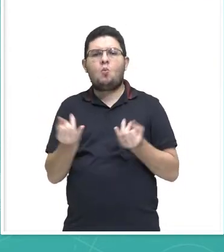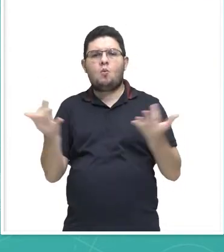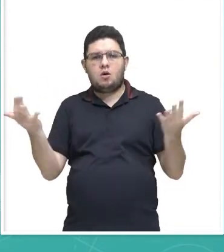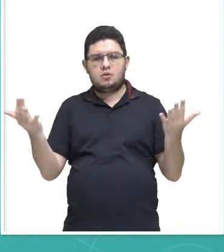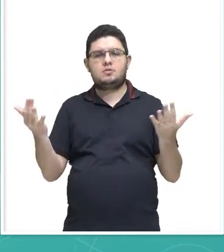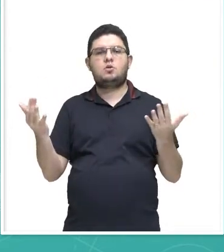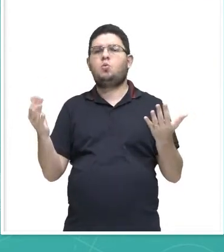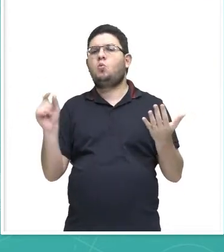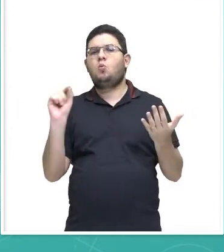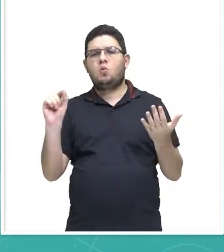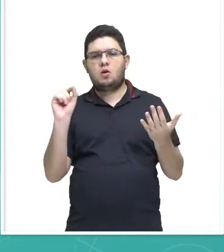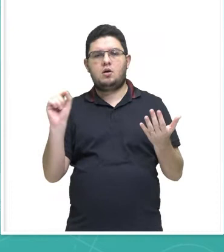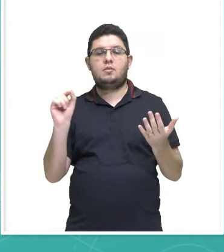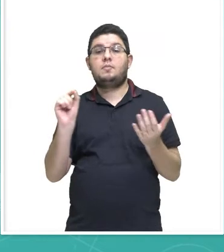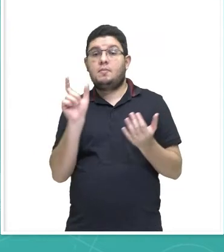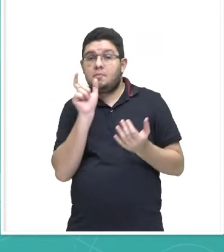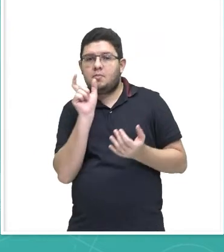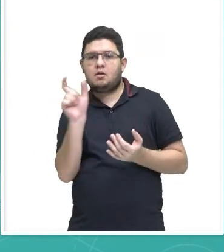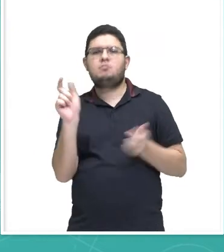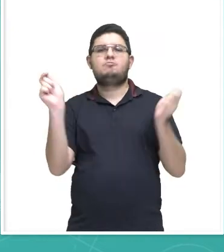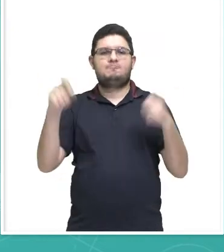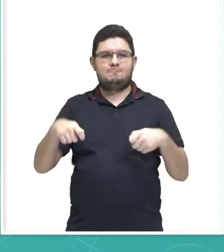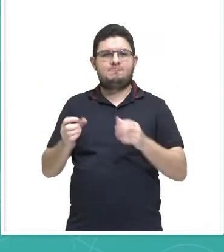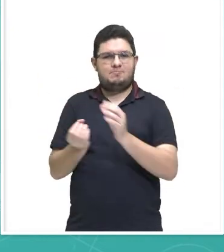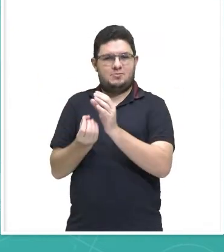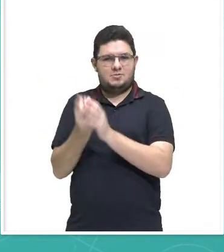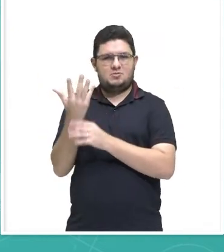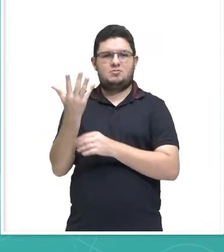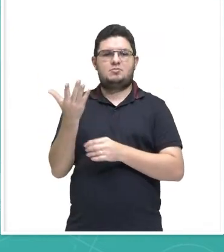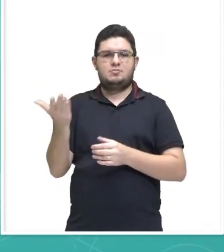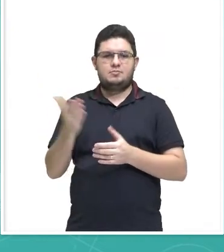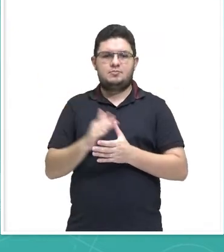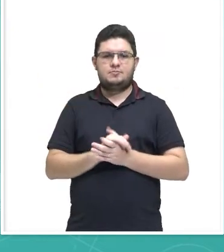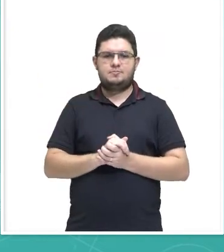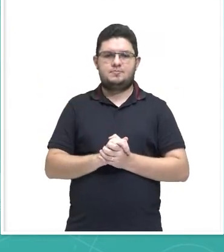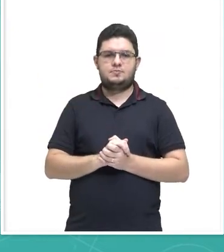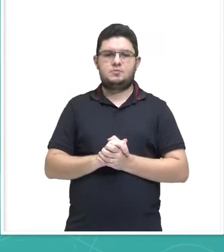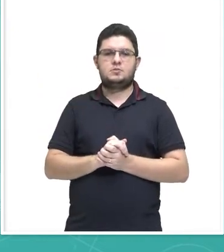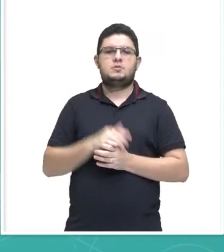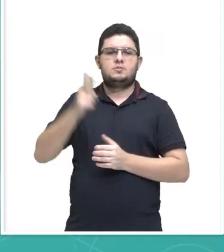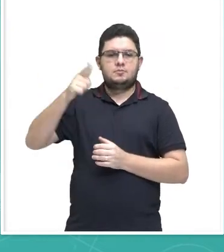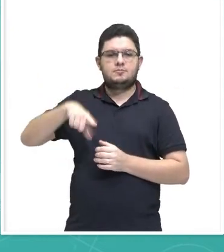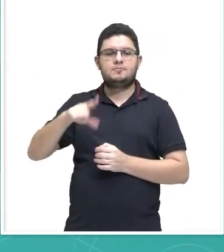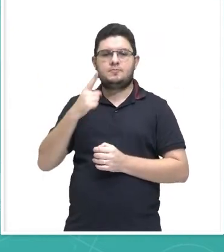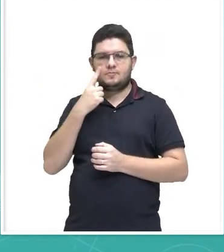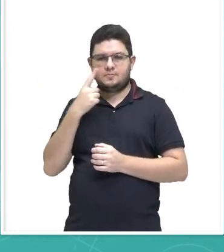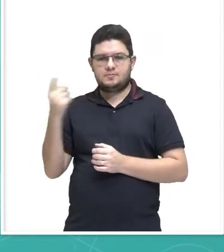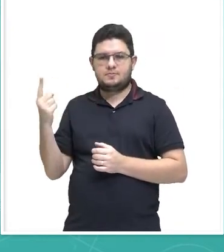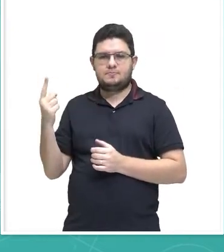são palavras que podem ser formadas com essas letras. Vamos lá tentar mais uma.